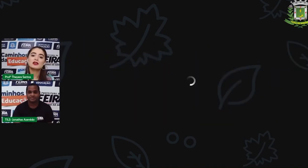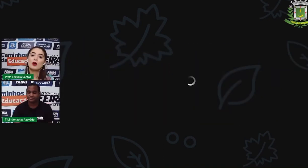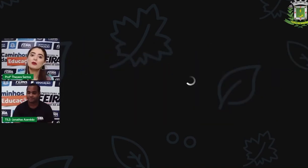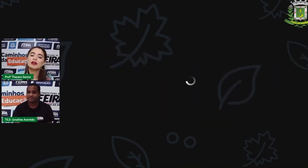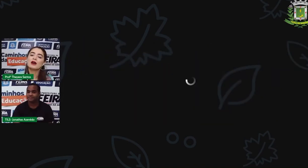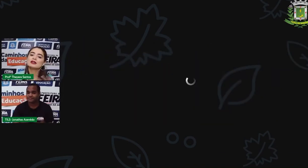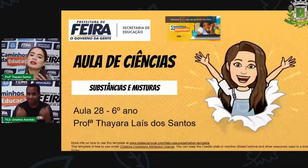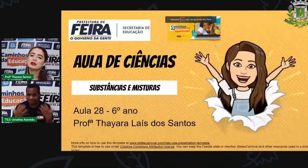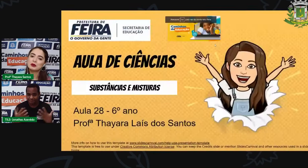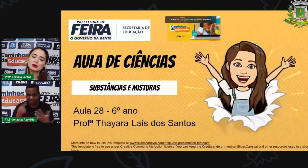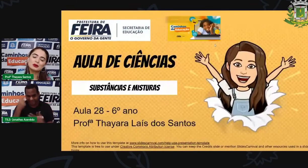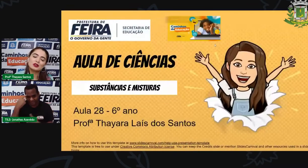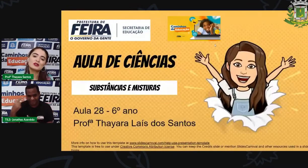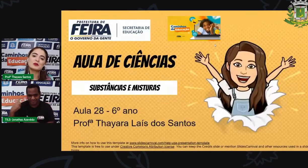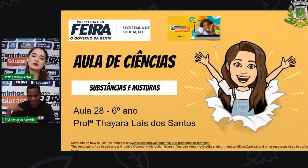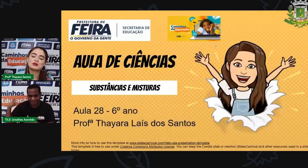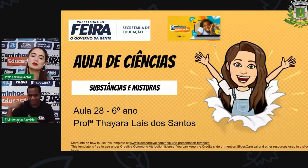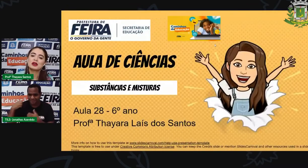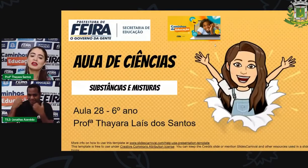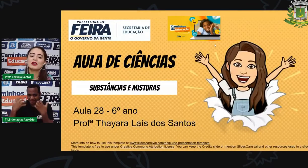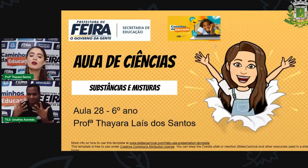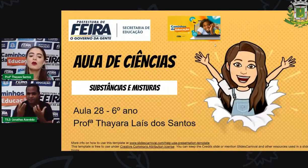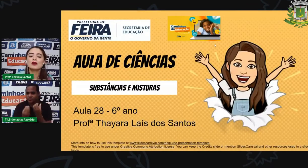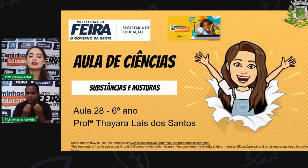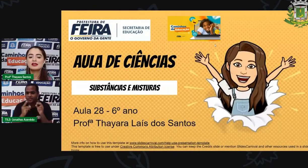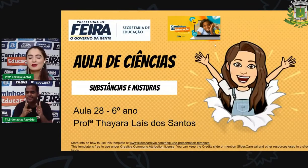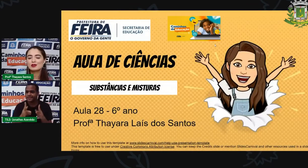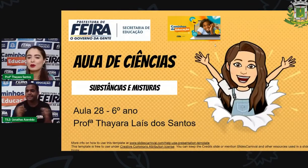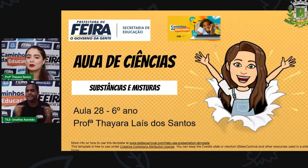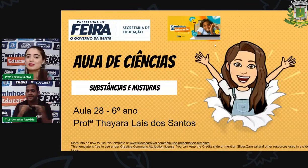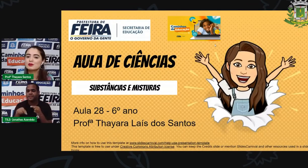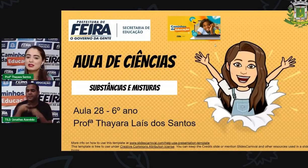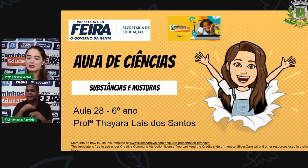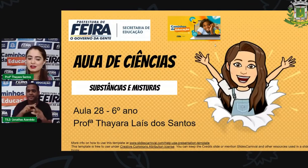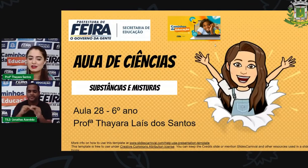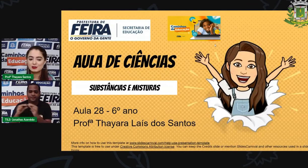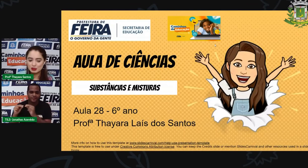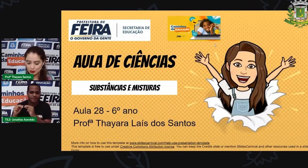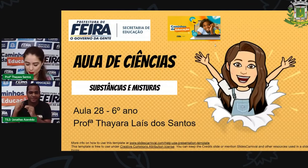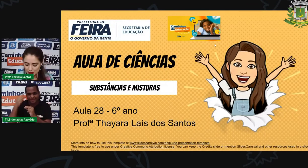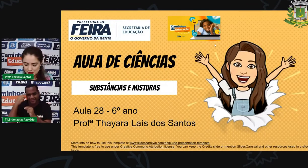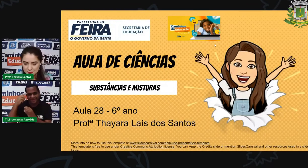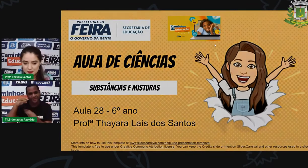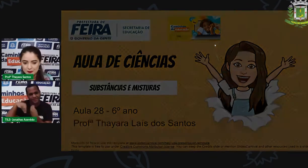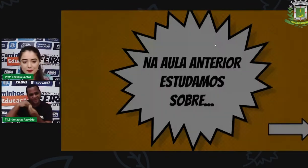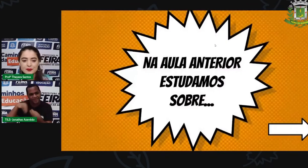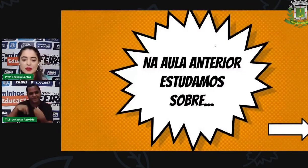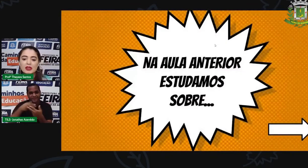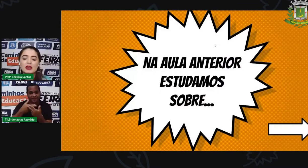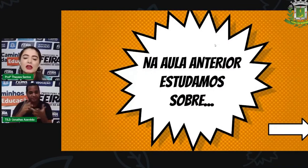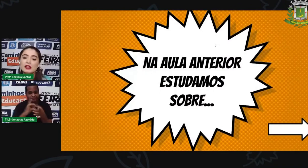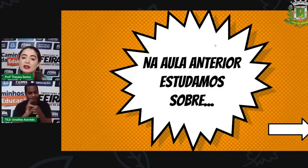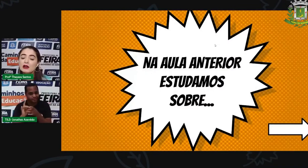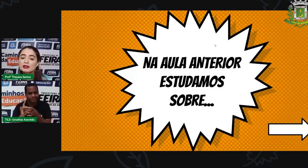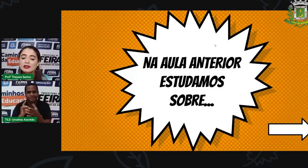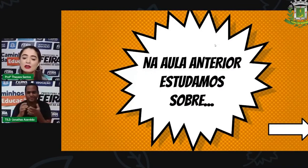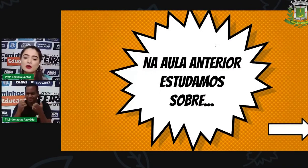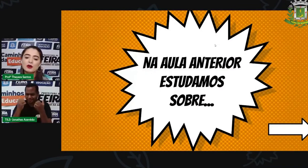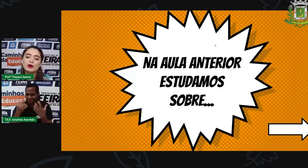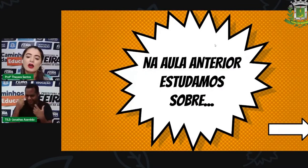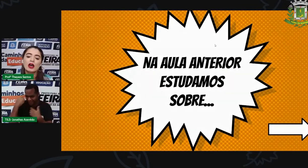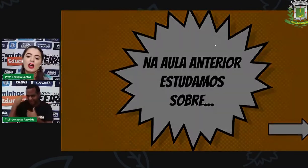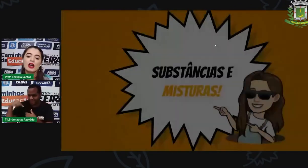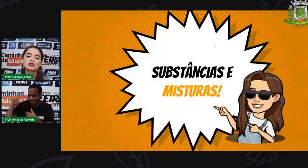Então, assim como na aula anterior, nós vamos continuar aqui conversando sobre substâncias e misturas. E na aula